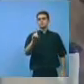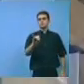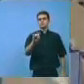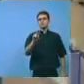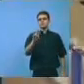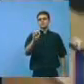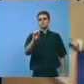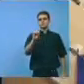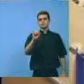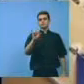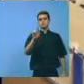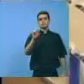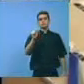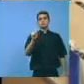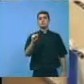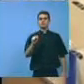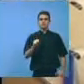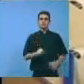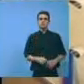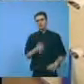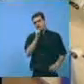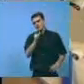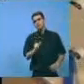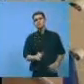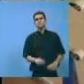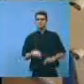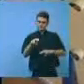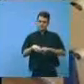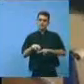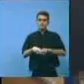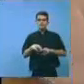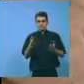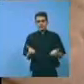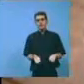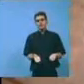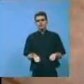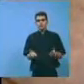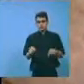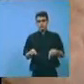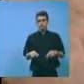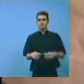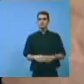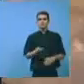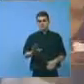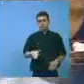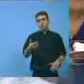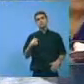disse-lhes, assentai-vos aqui enquanto eu vou ali orar.